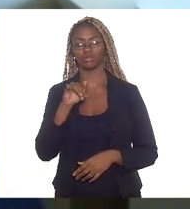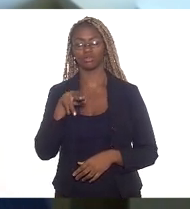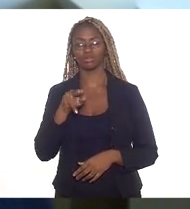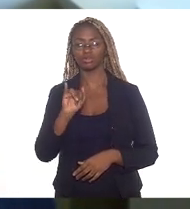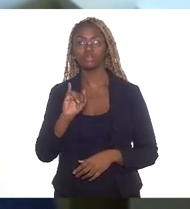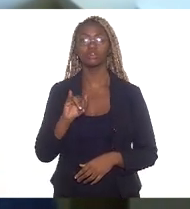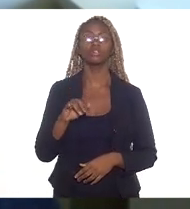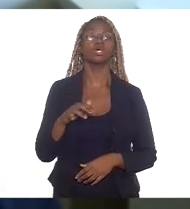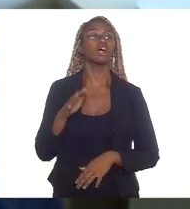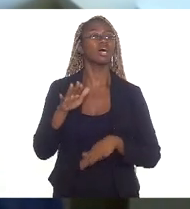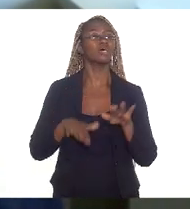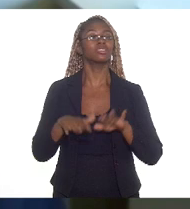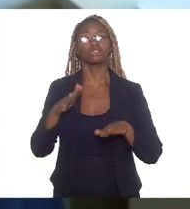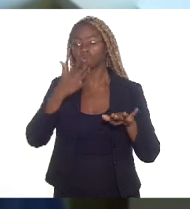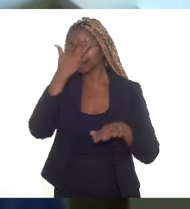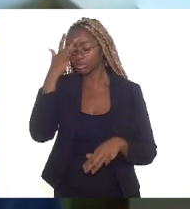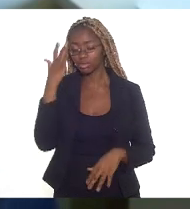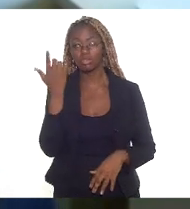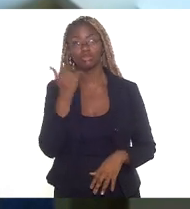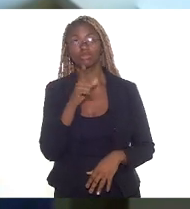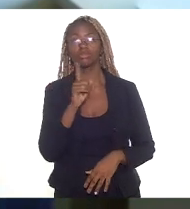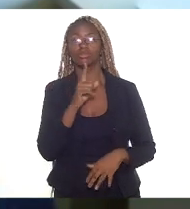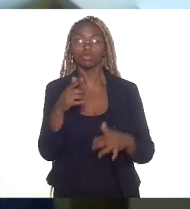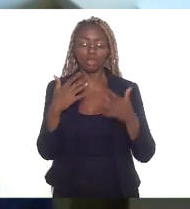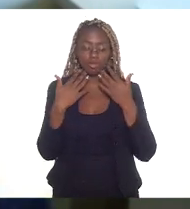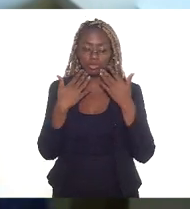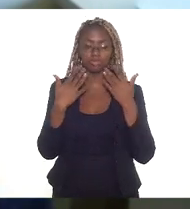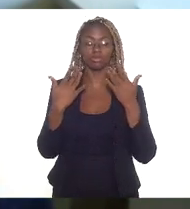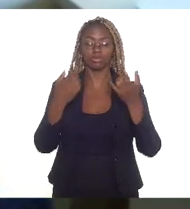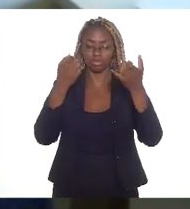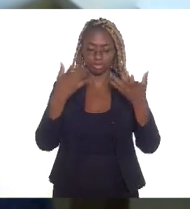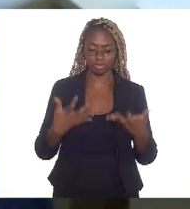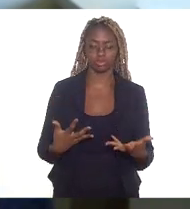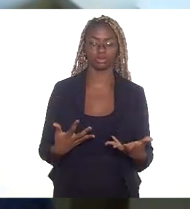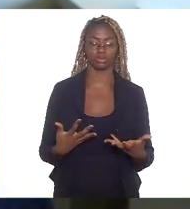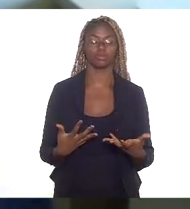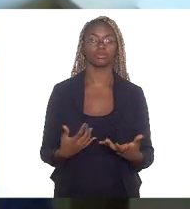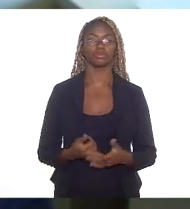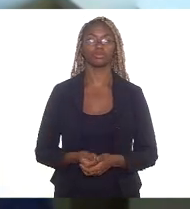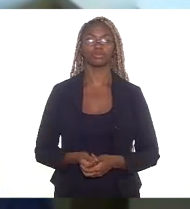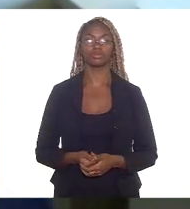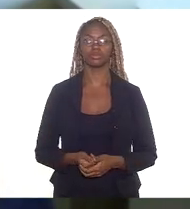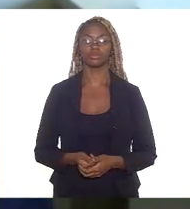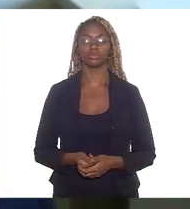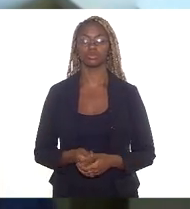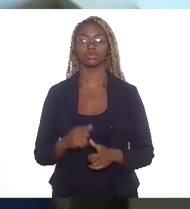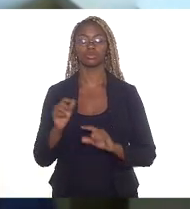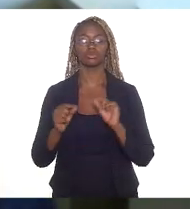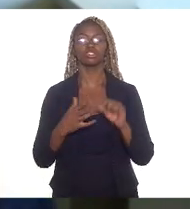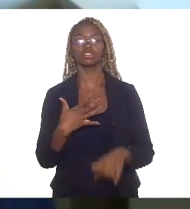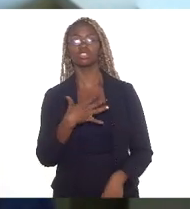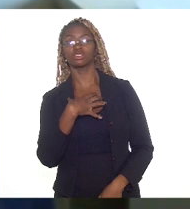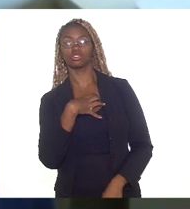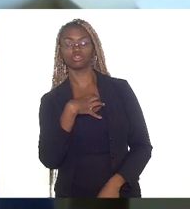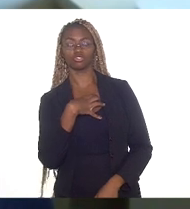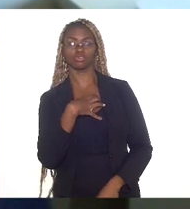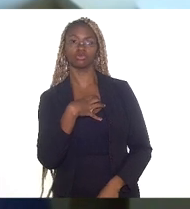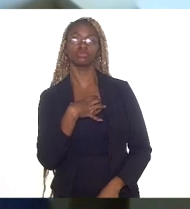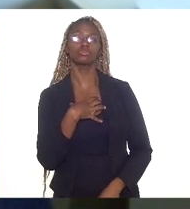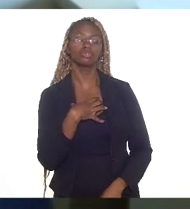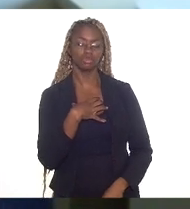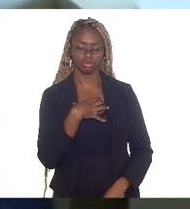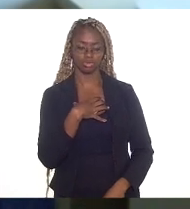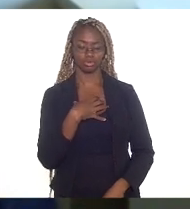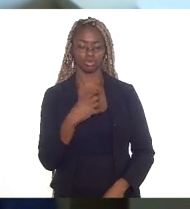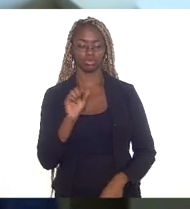não conseguem expressar, né, o que estão sentindo, né, para